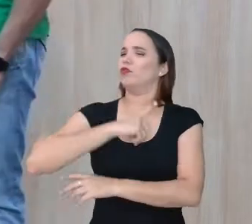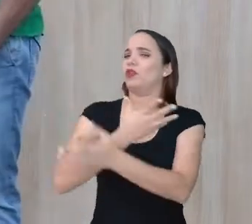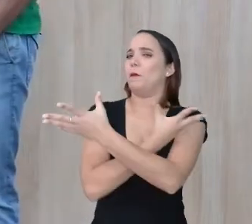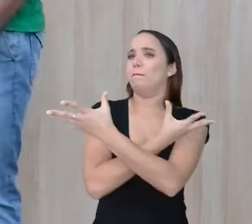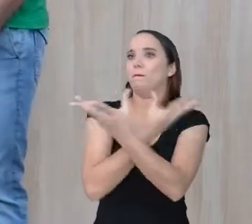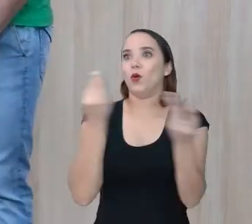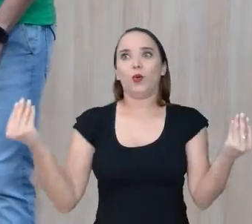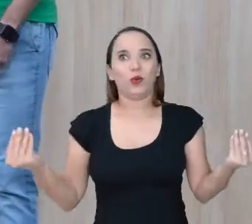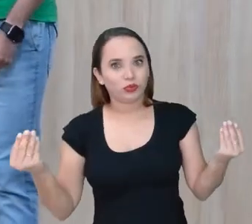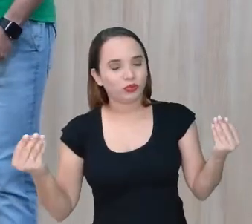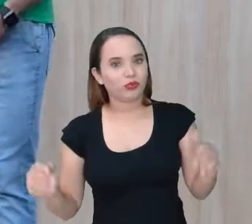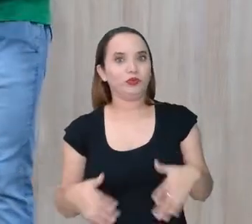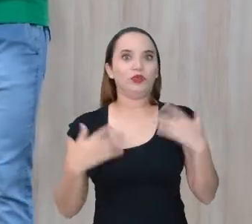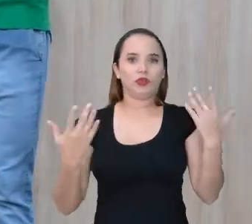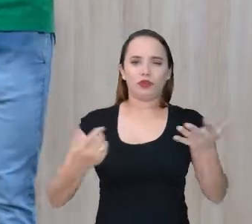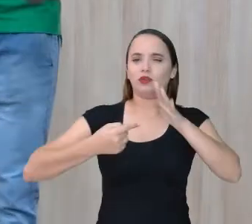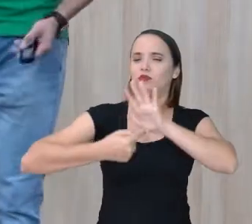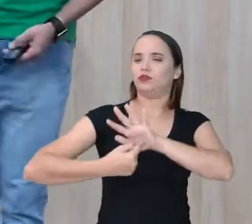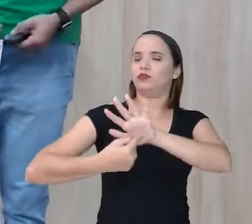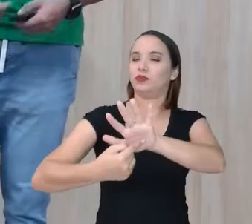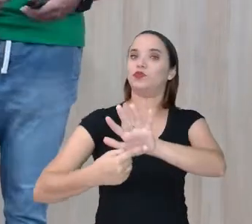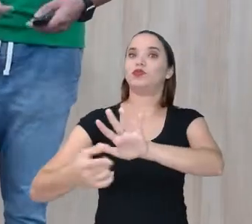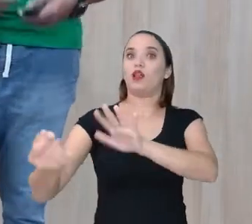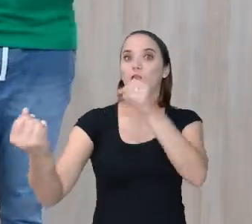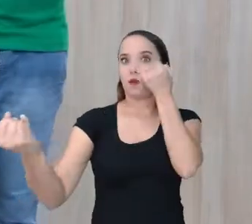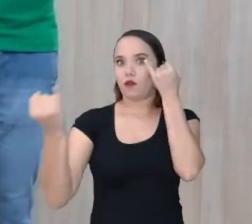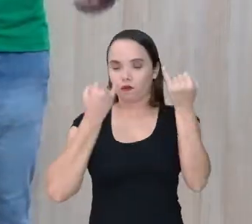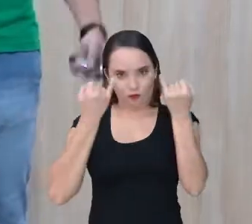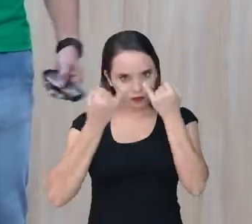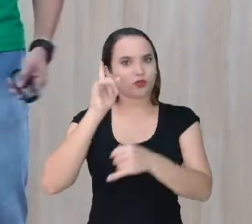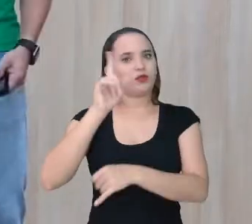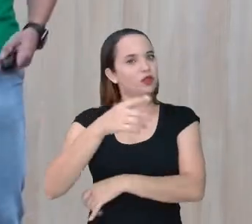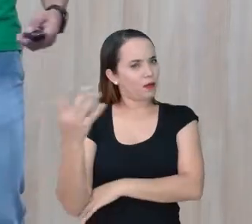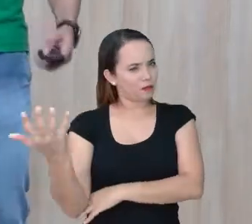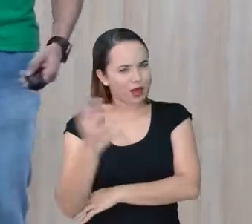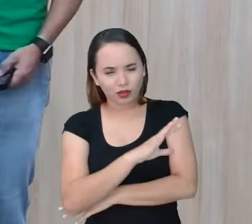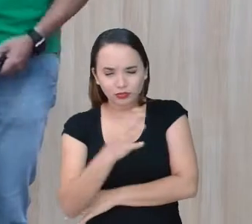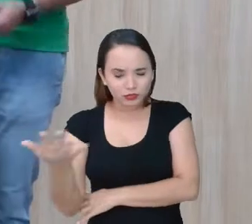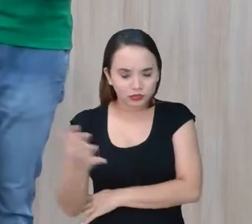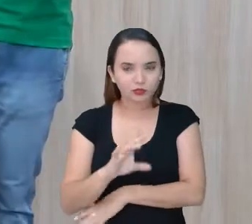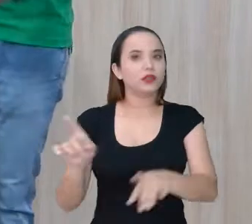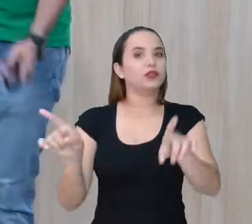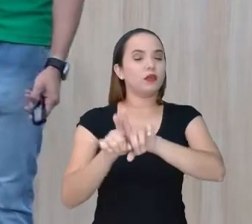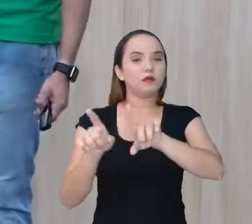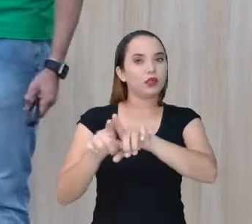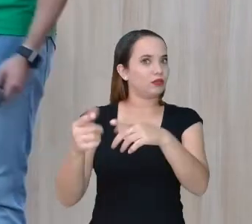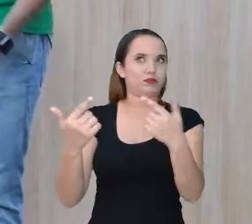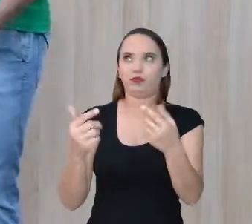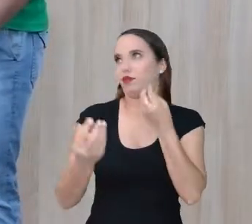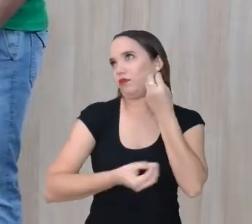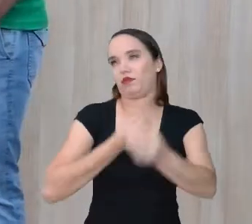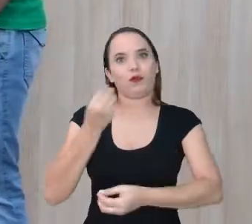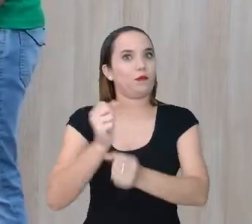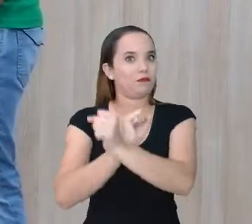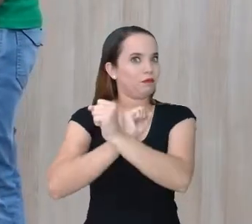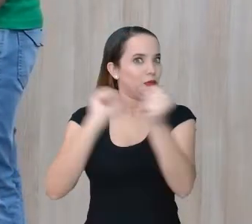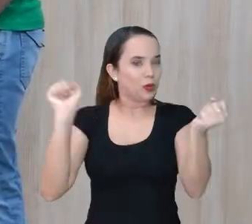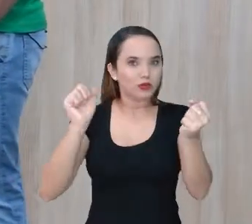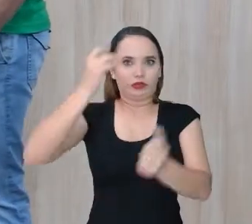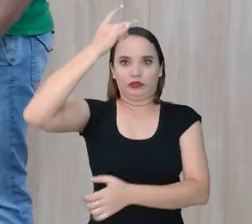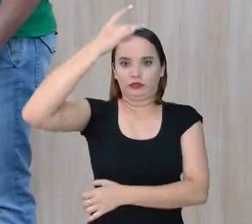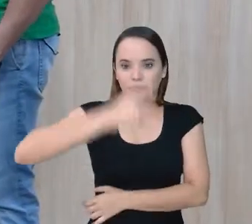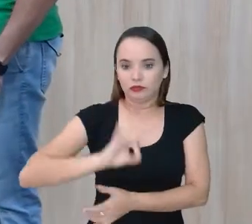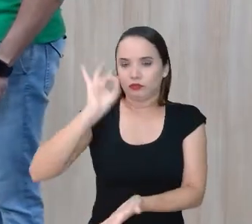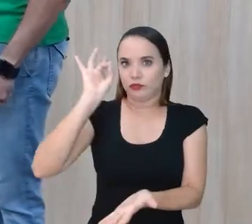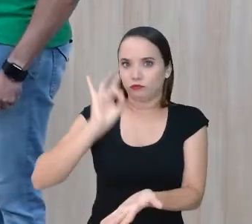eu trouxe um dado, certo? Que também é um dado aproximado, né? A gente não tem como ter a exatidão, certo? Mas aí eu trouxe